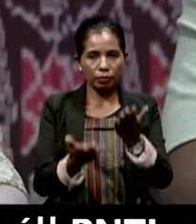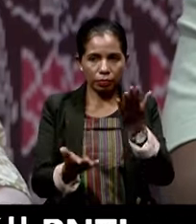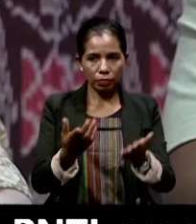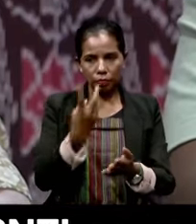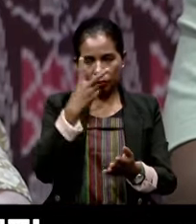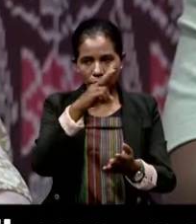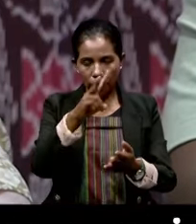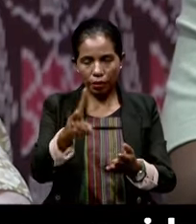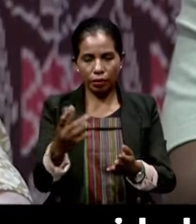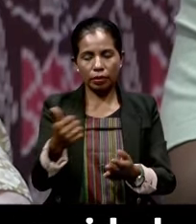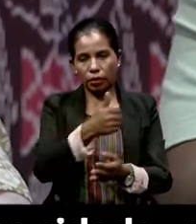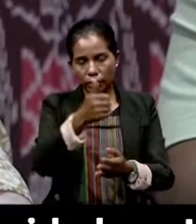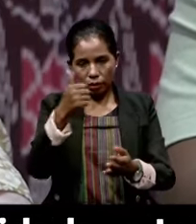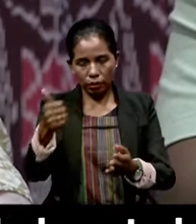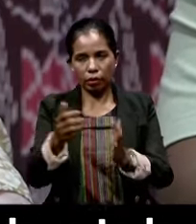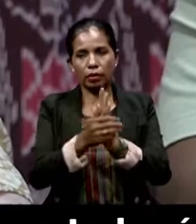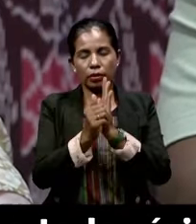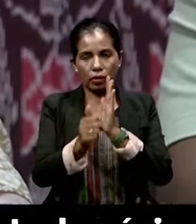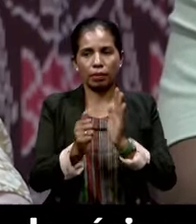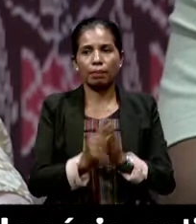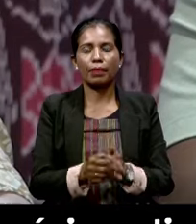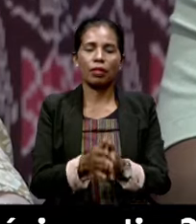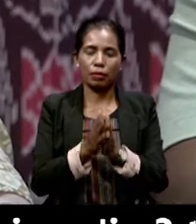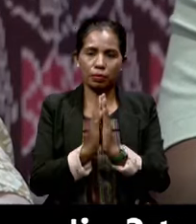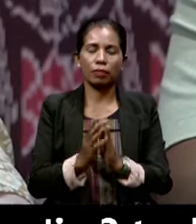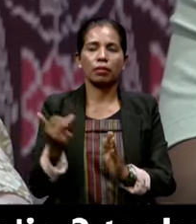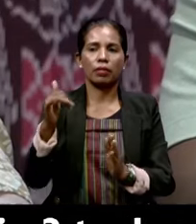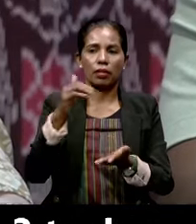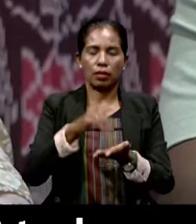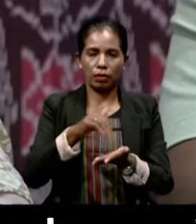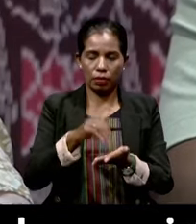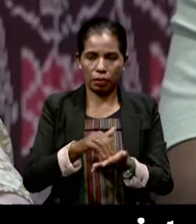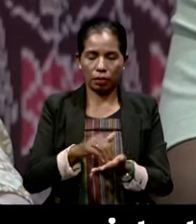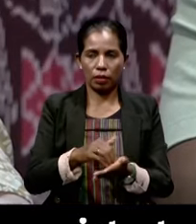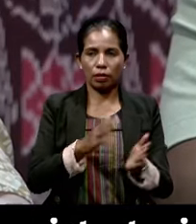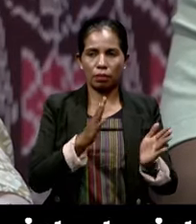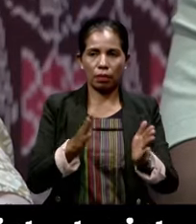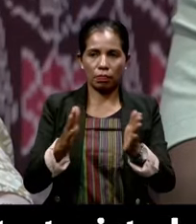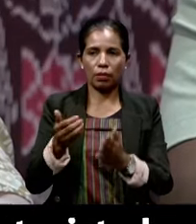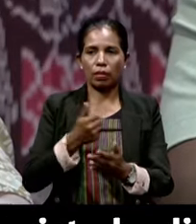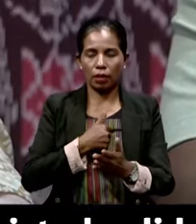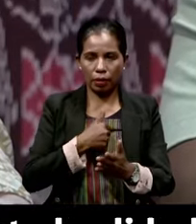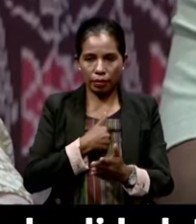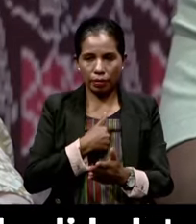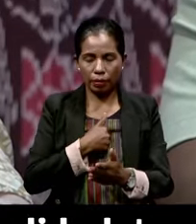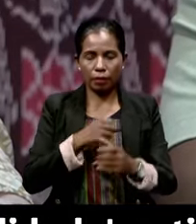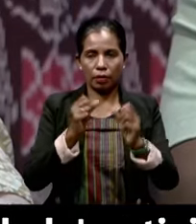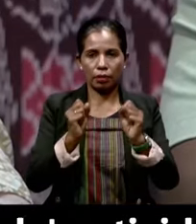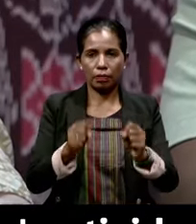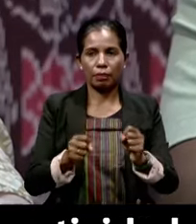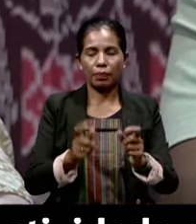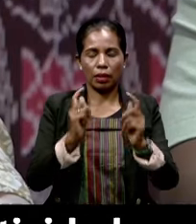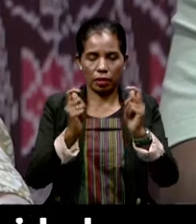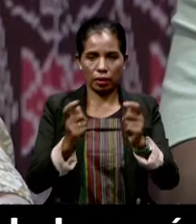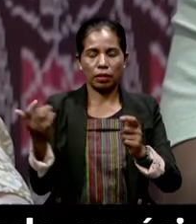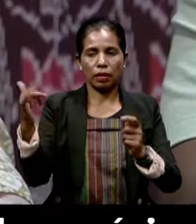Cira. Ser ne idida que ne capacidade, né duni, husu para Cira a tu estuda, a tu prepara ande dia, para tu nem ba teste